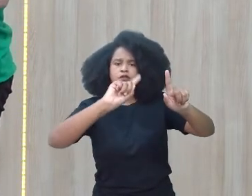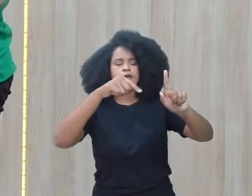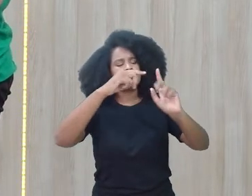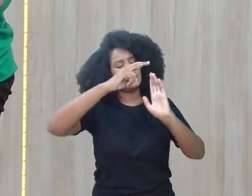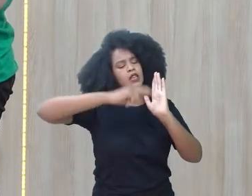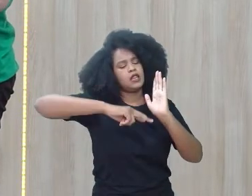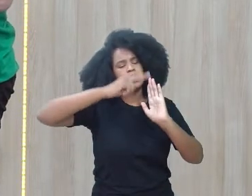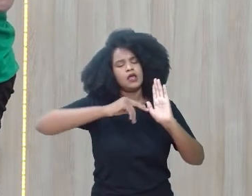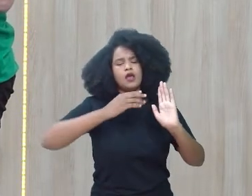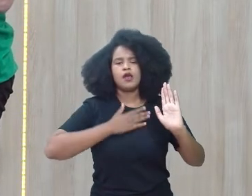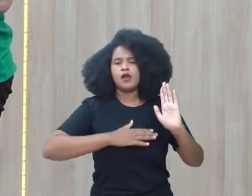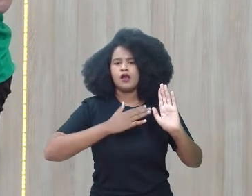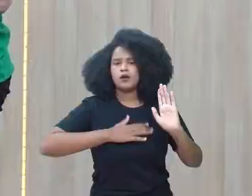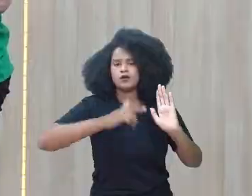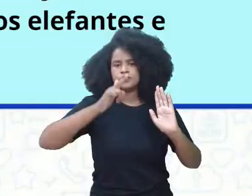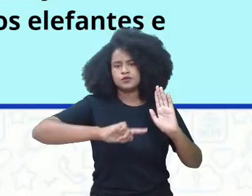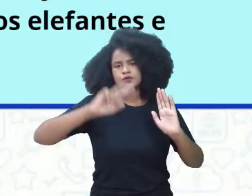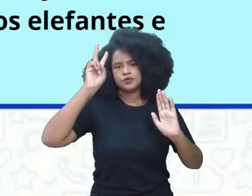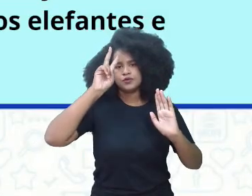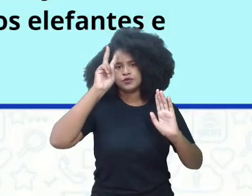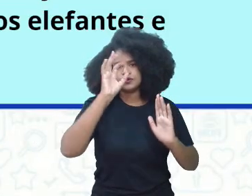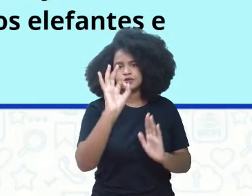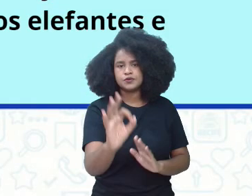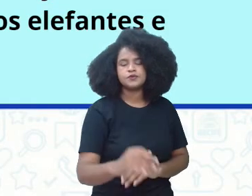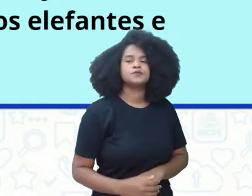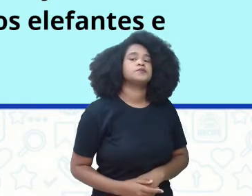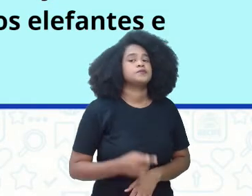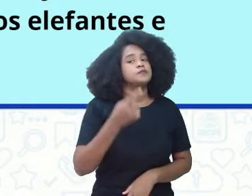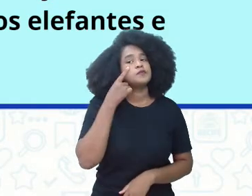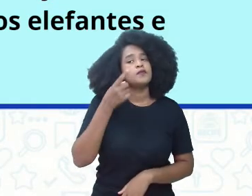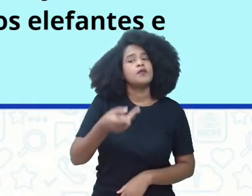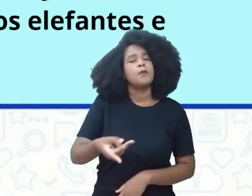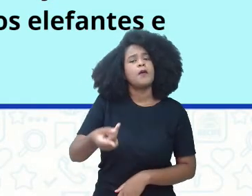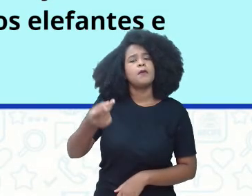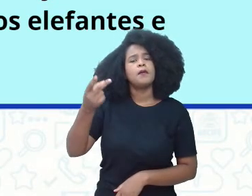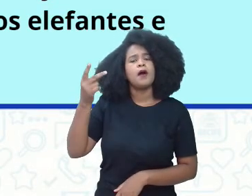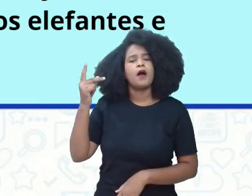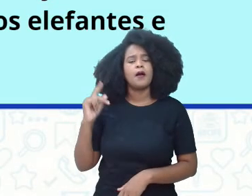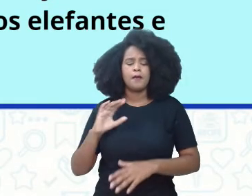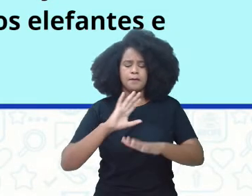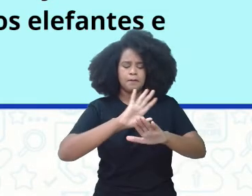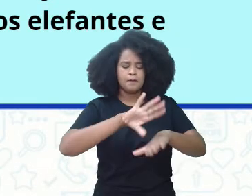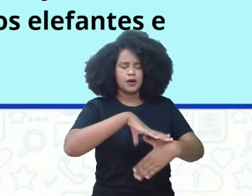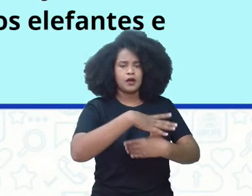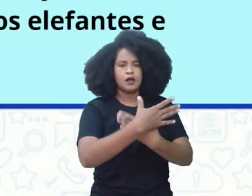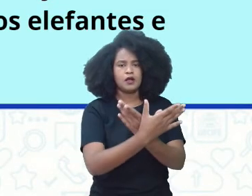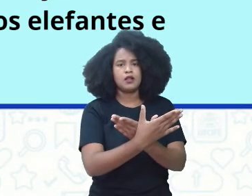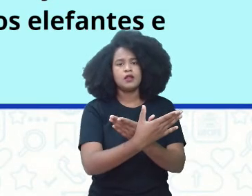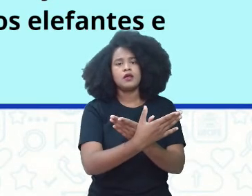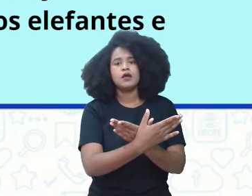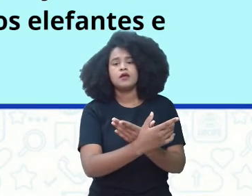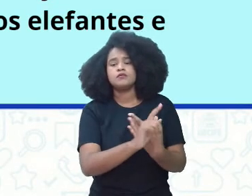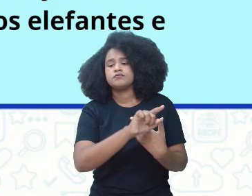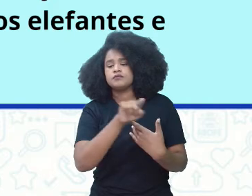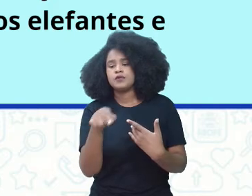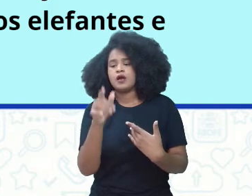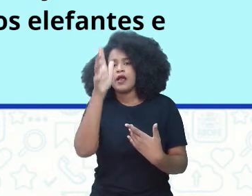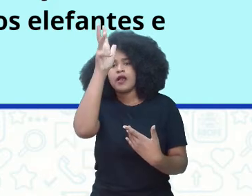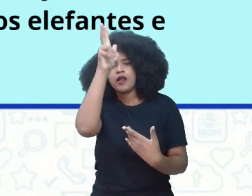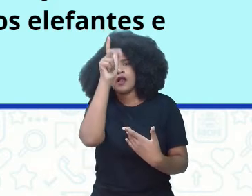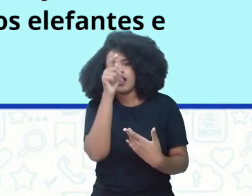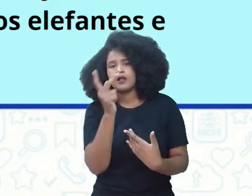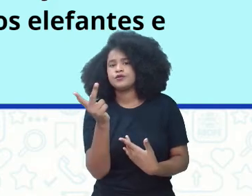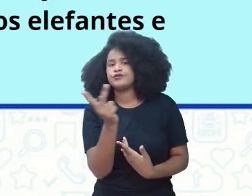tranquilidade esta fábula. Outrora, uma baleia e um galo tornaram-se